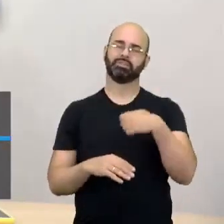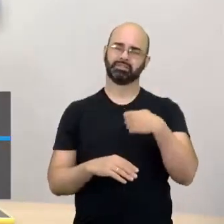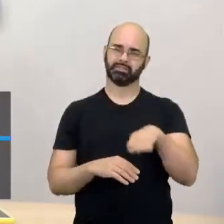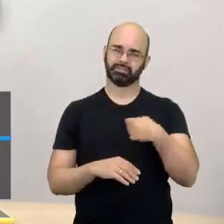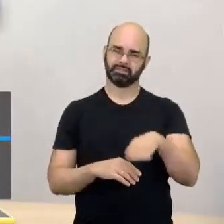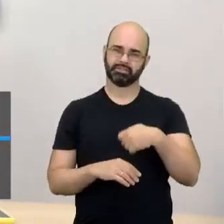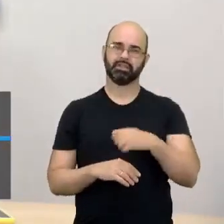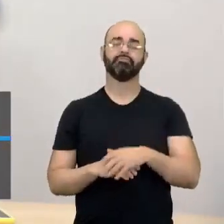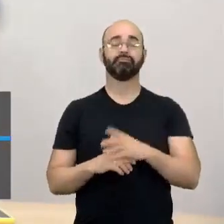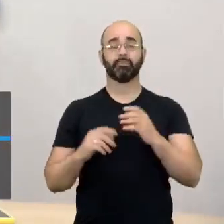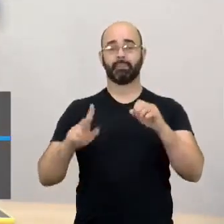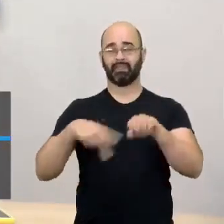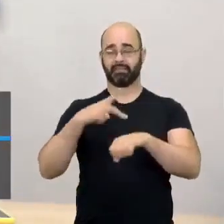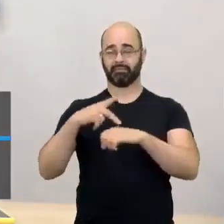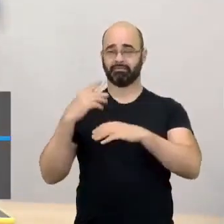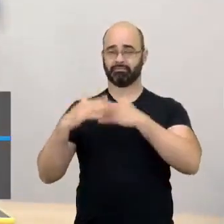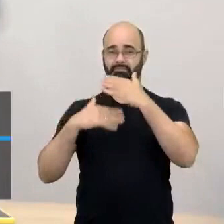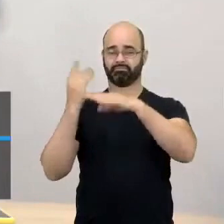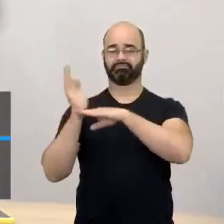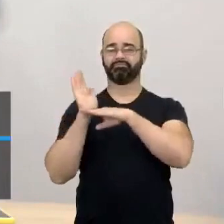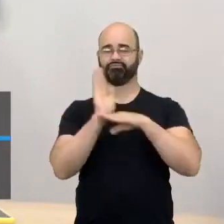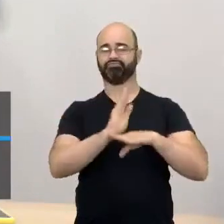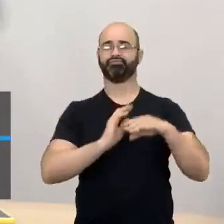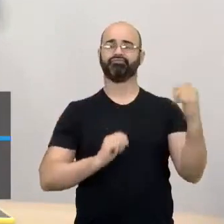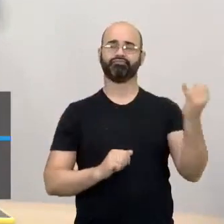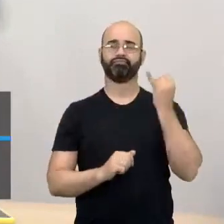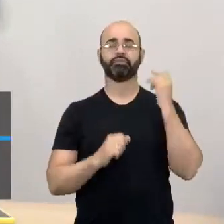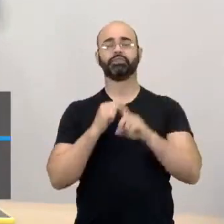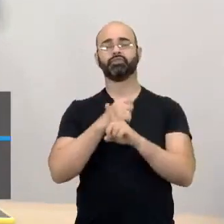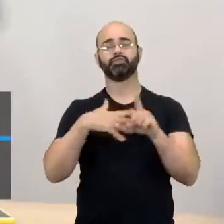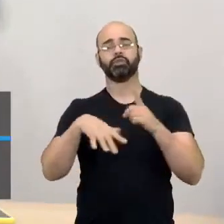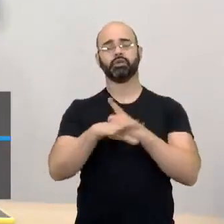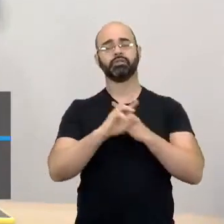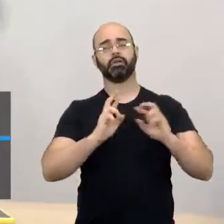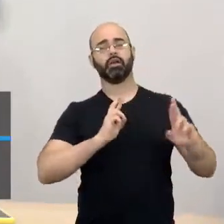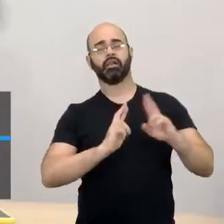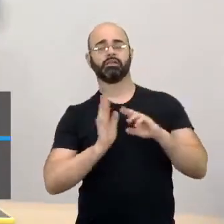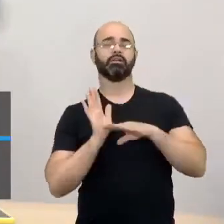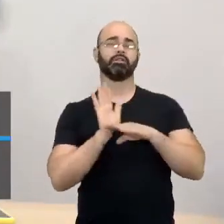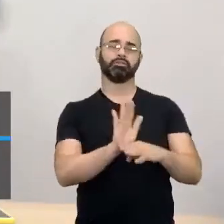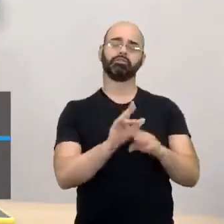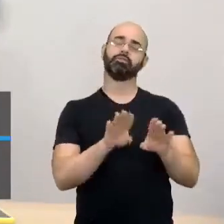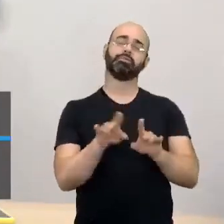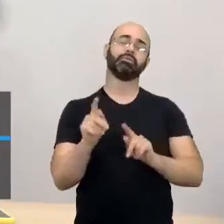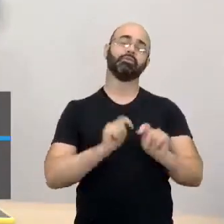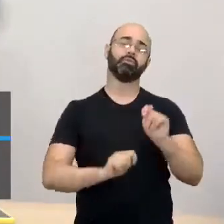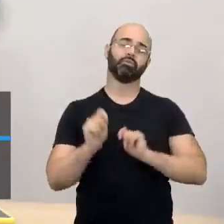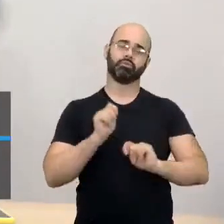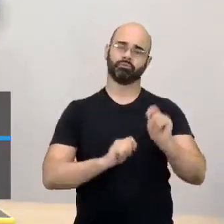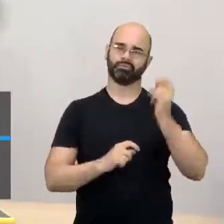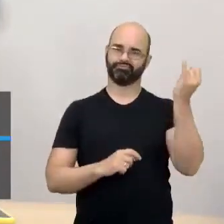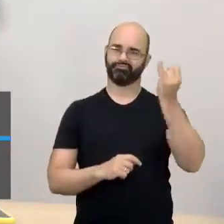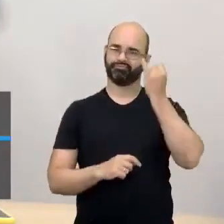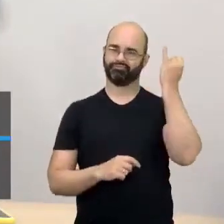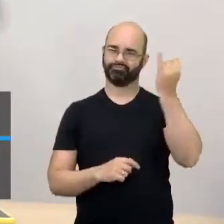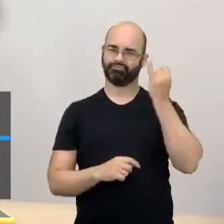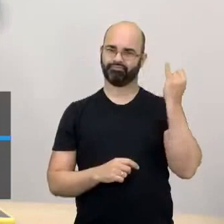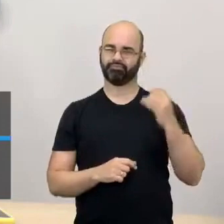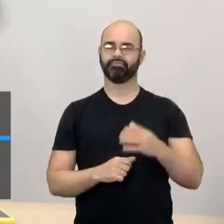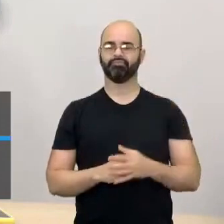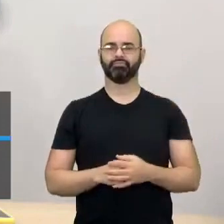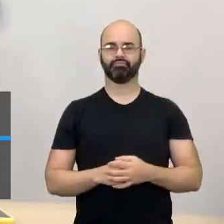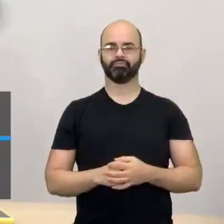países desenvolvidos, numa relação aí não só social, mas também principalmente econômica, ou seja, um